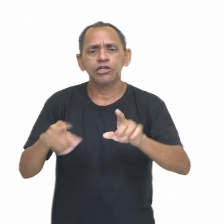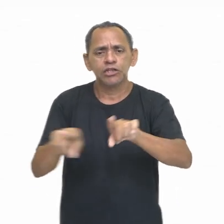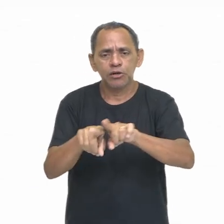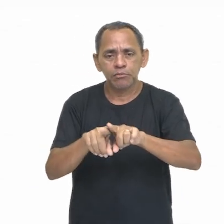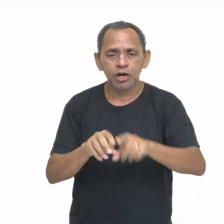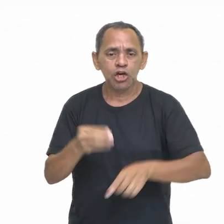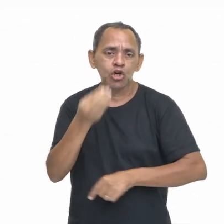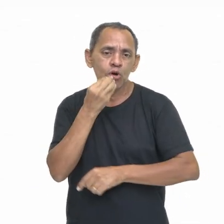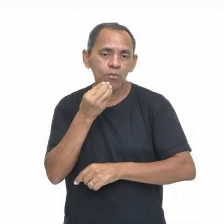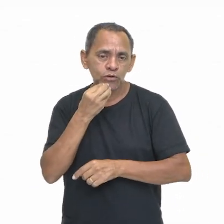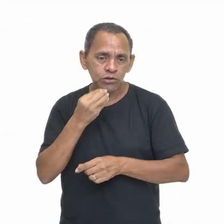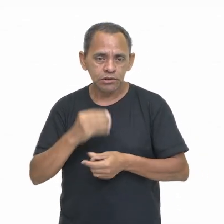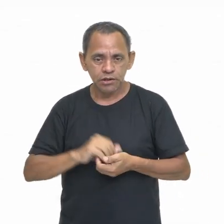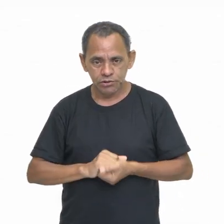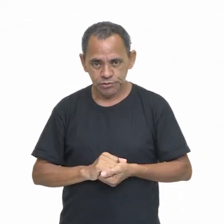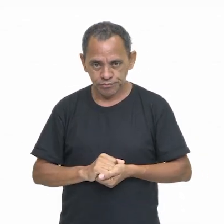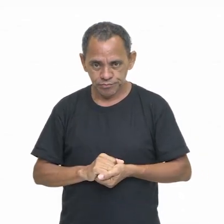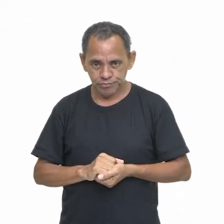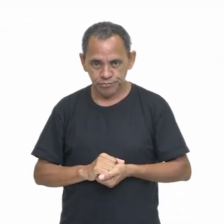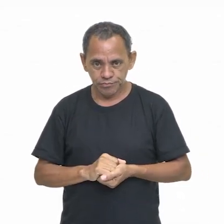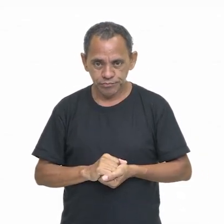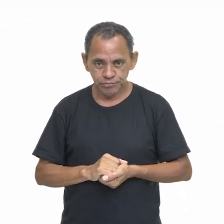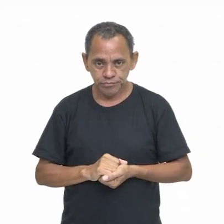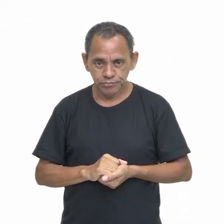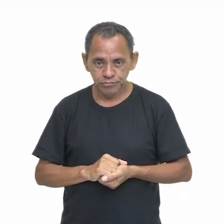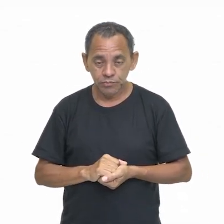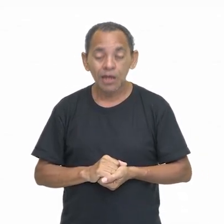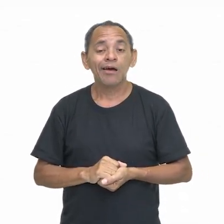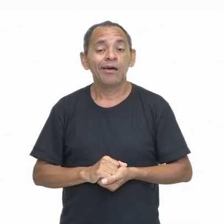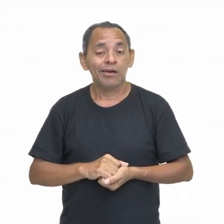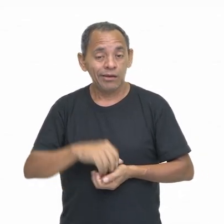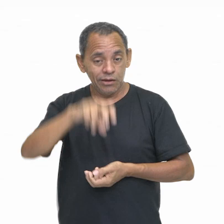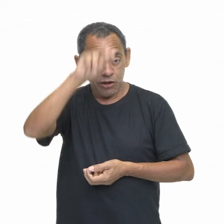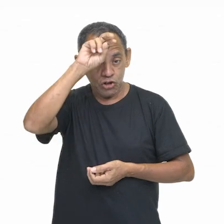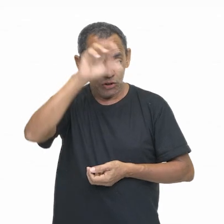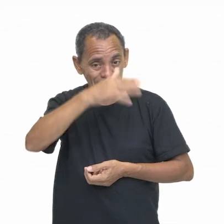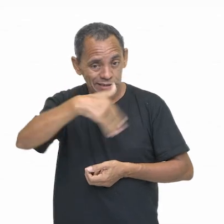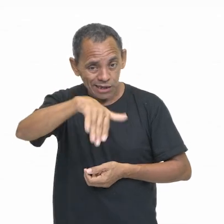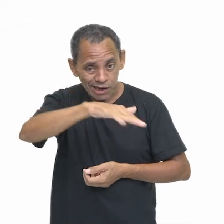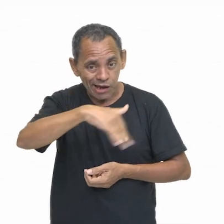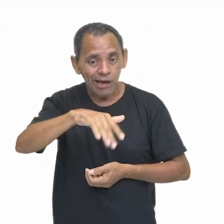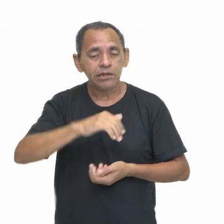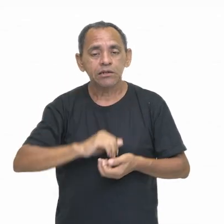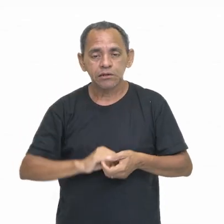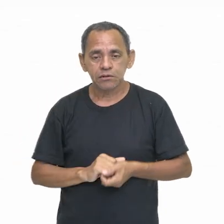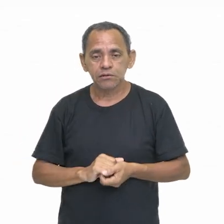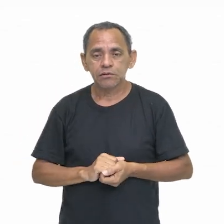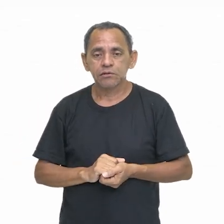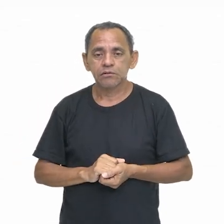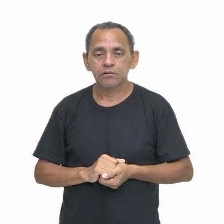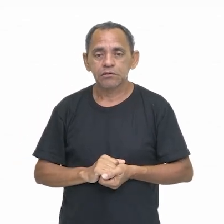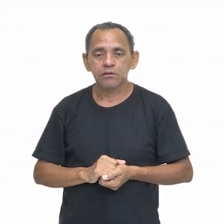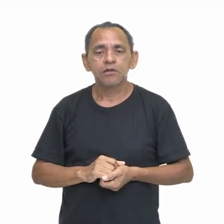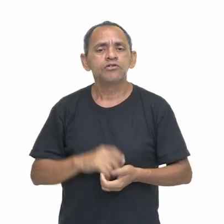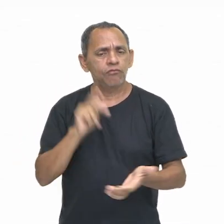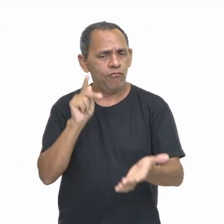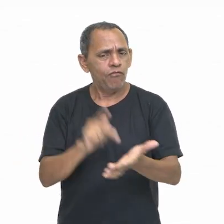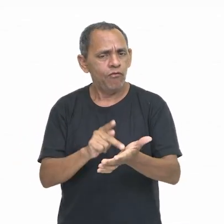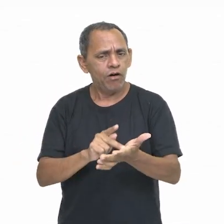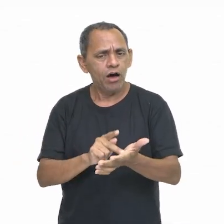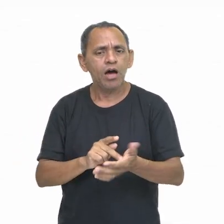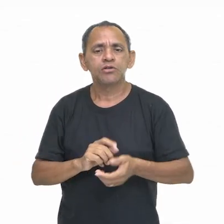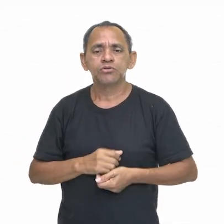melhores oportunidades. E o Egito, né, a região geográfica do Egito, justamente por ser